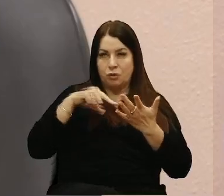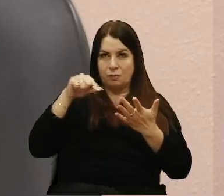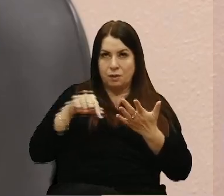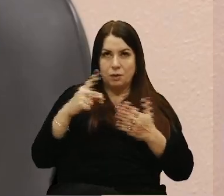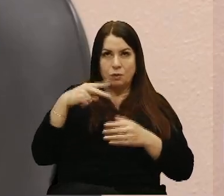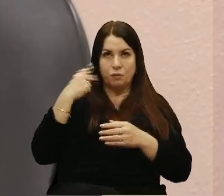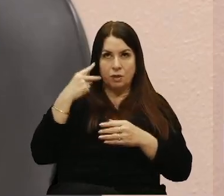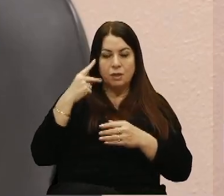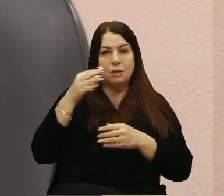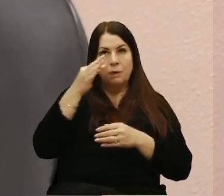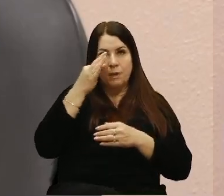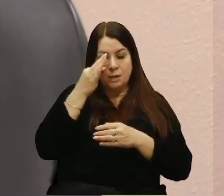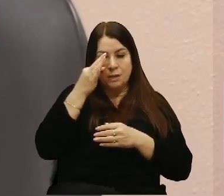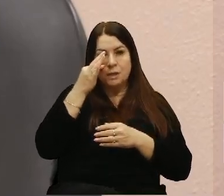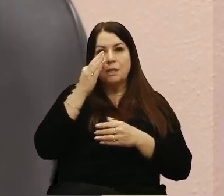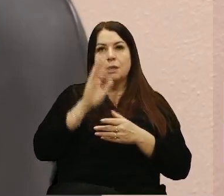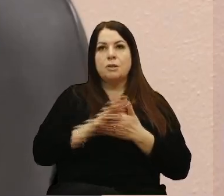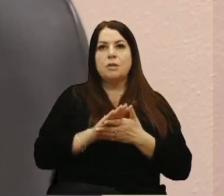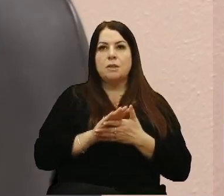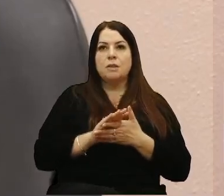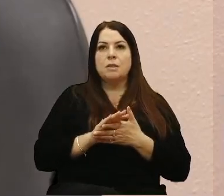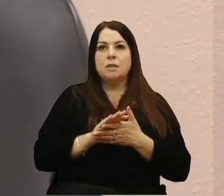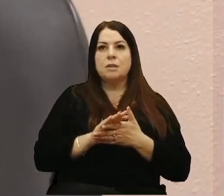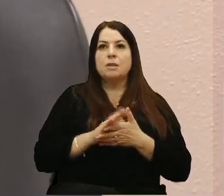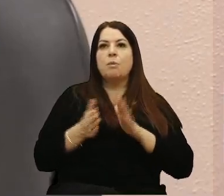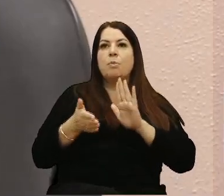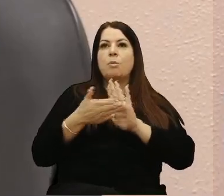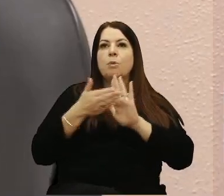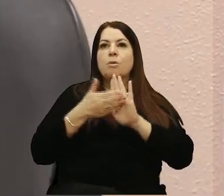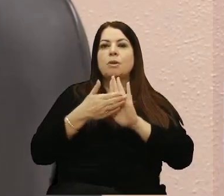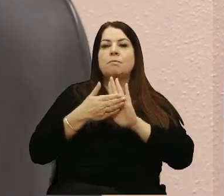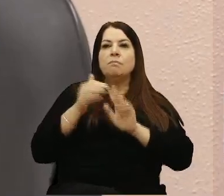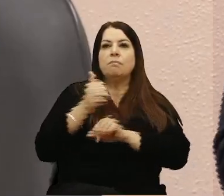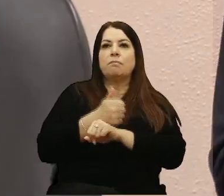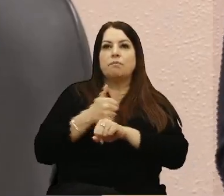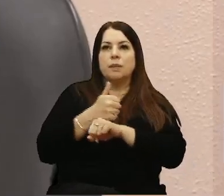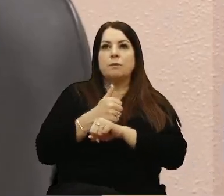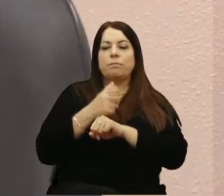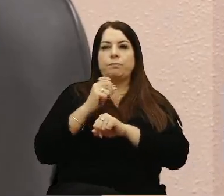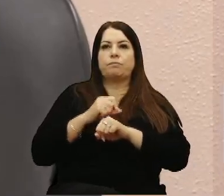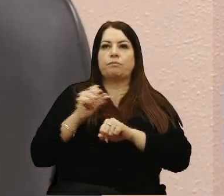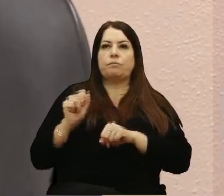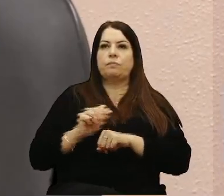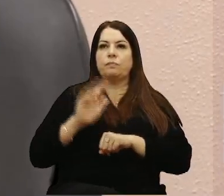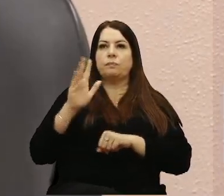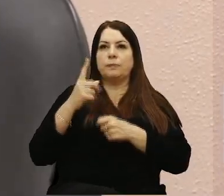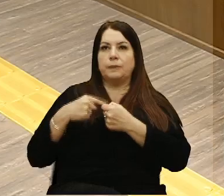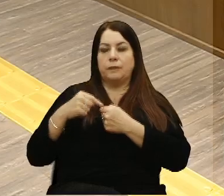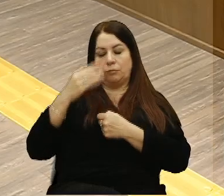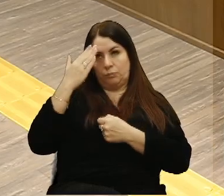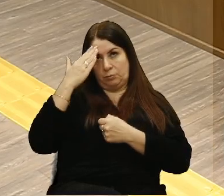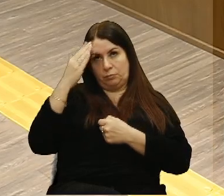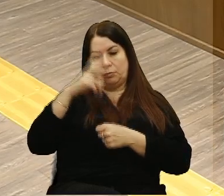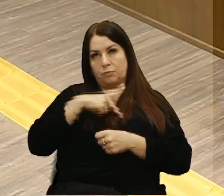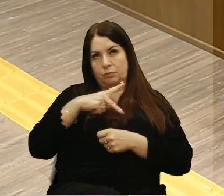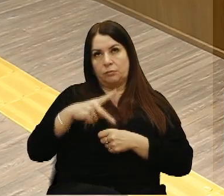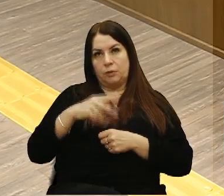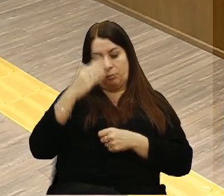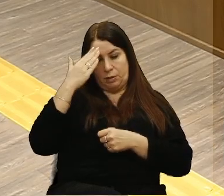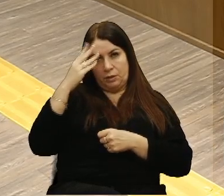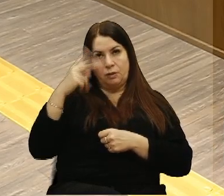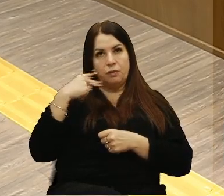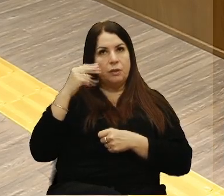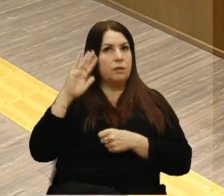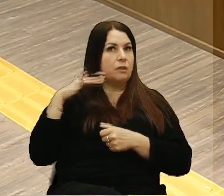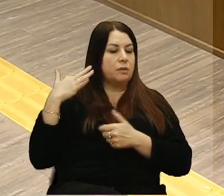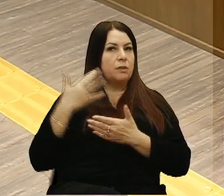outros vereadores estavam presentes. Para declarar e voto, vamos propor isso para que os profissionais possam ser mais valorizados na nossa cidade. Obrigada, senhor presidente. Obrigado, vereador